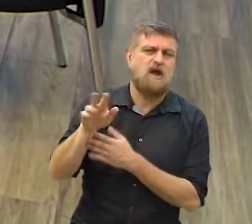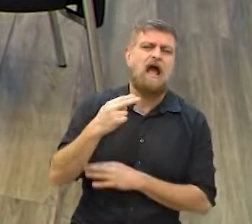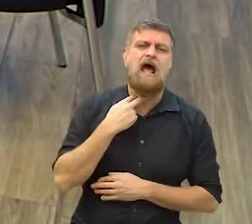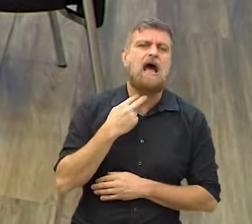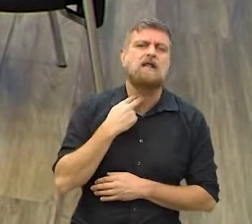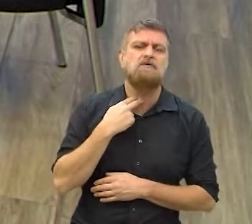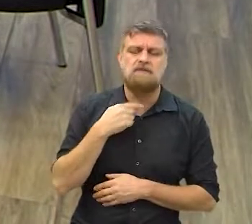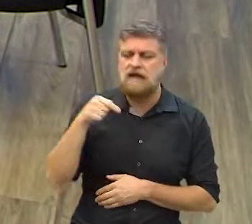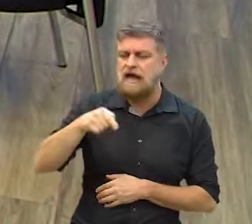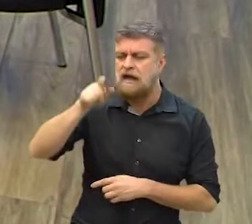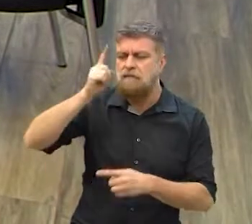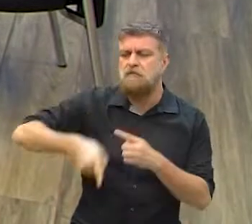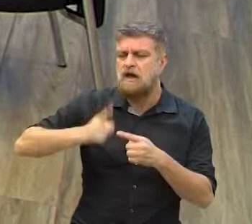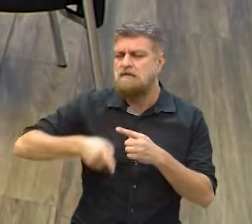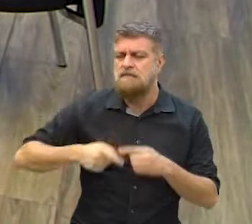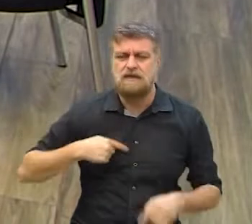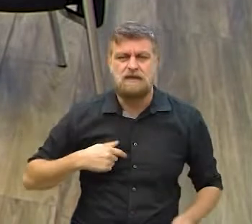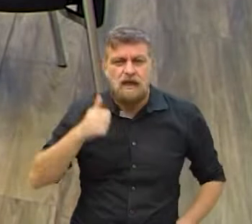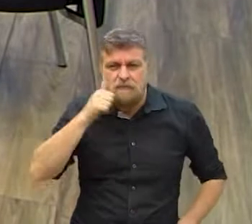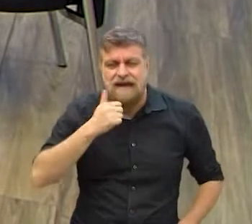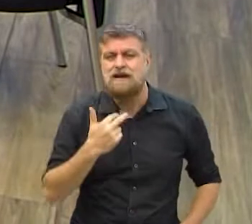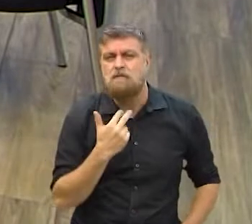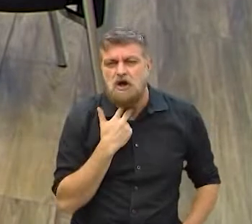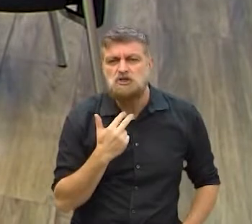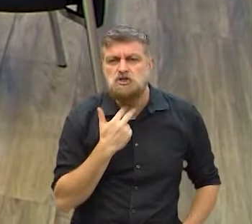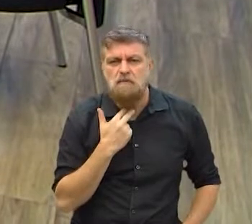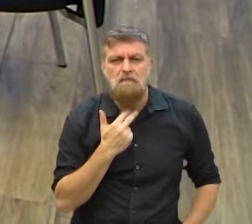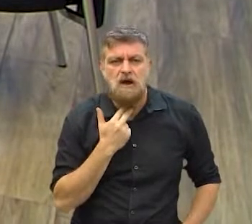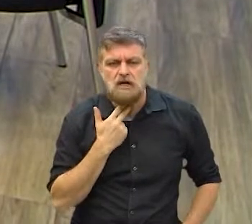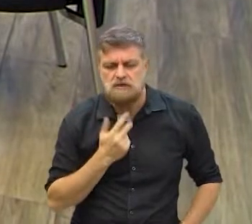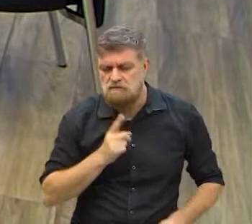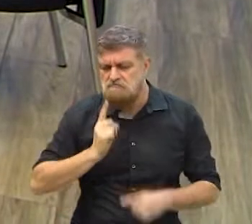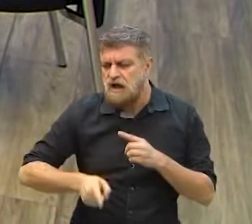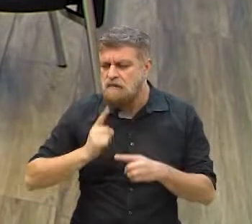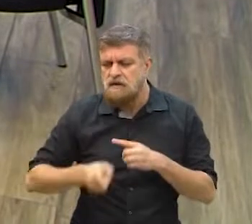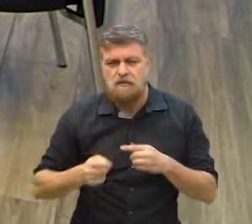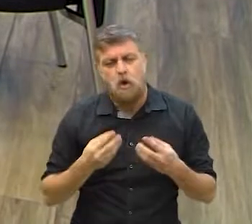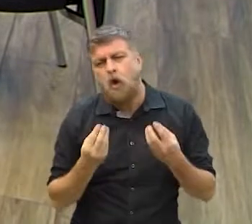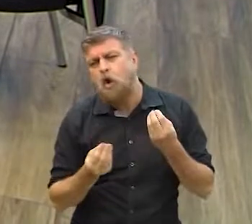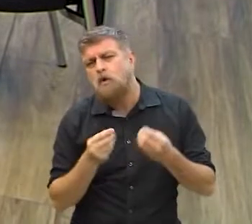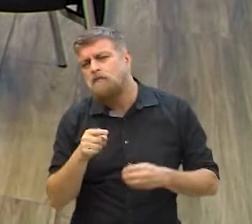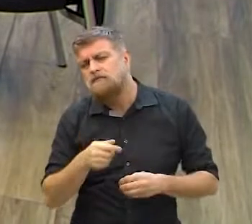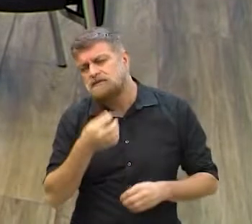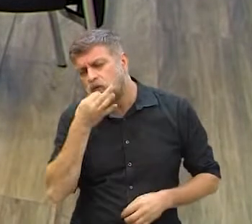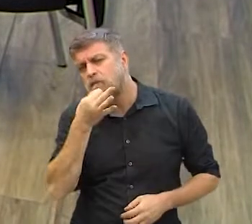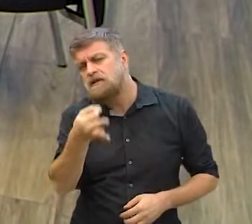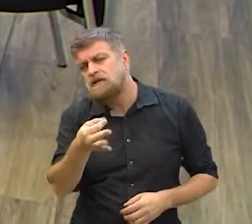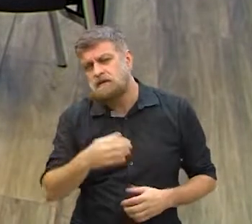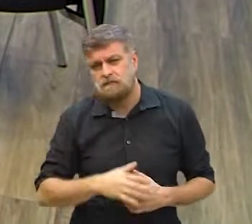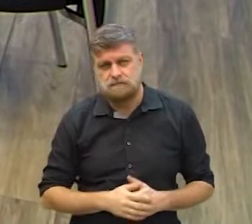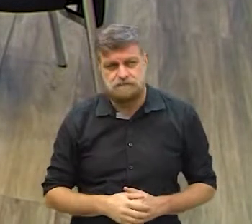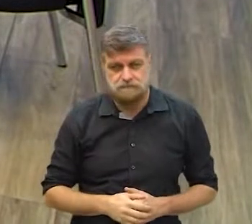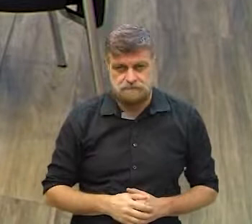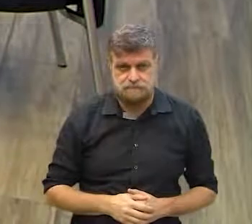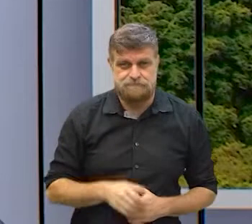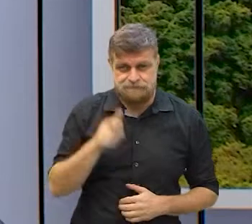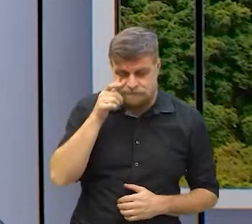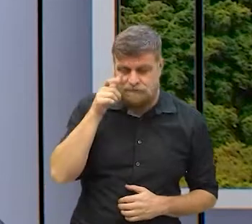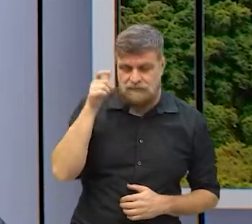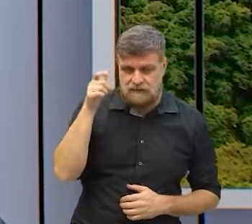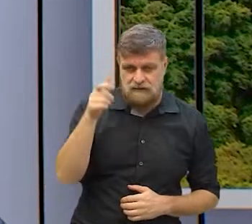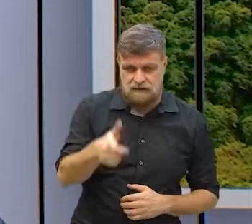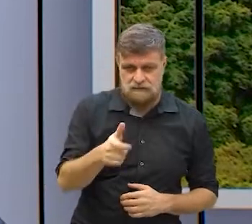mulher, então você não tem que estar aqui, você não tem que estar estudando isso, você não tem que estar fazendo aquilo. Como o senhor analisa isso, vereador?